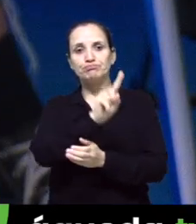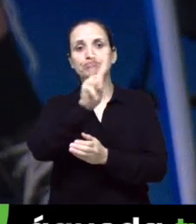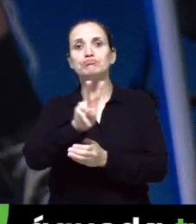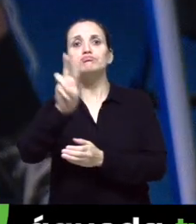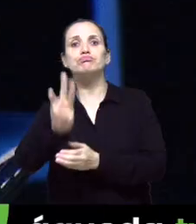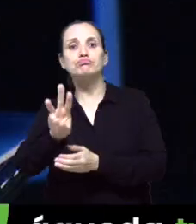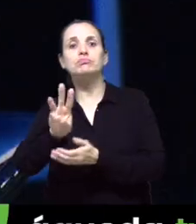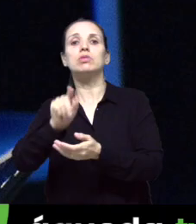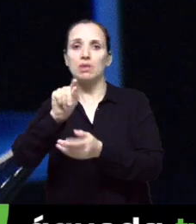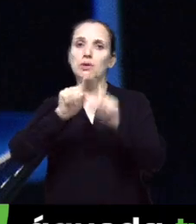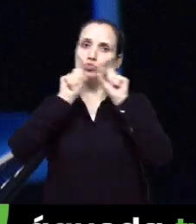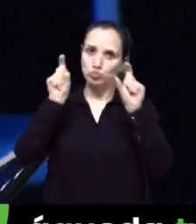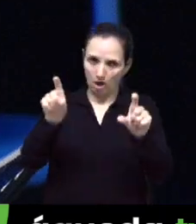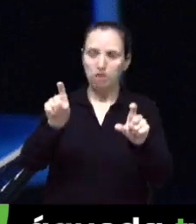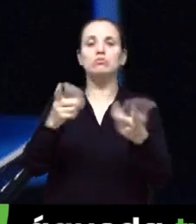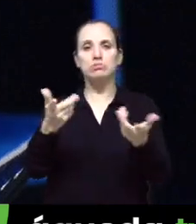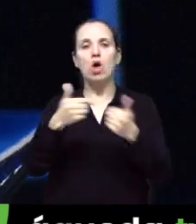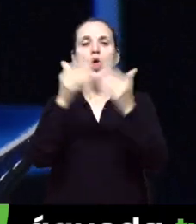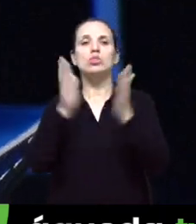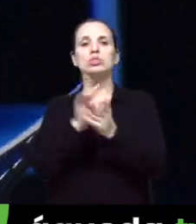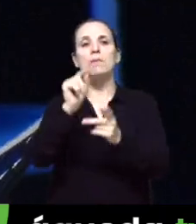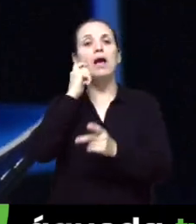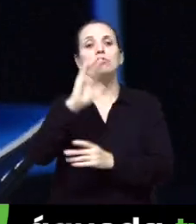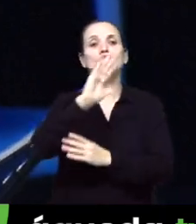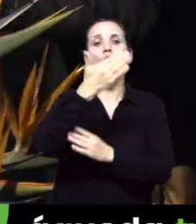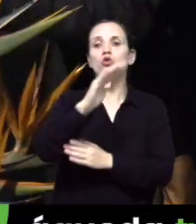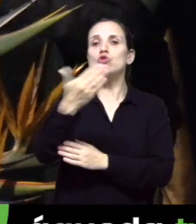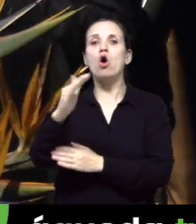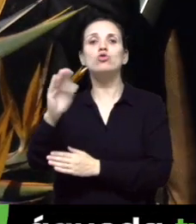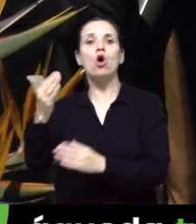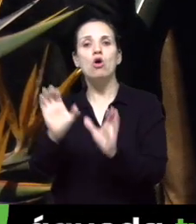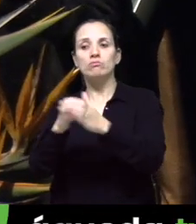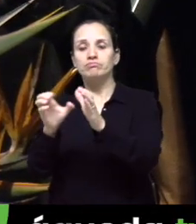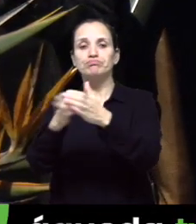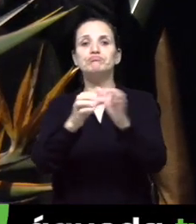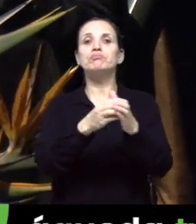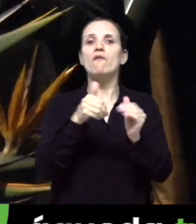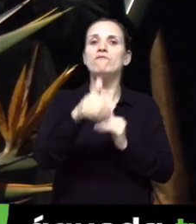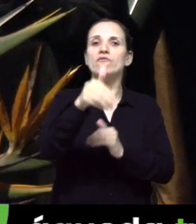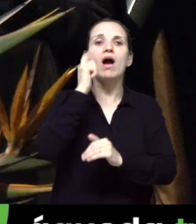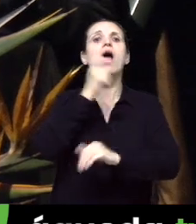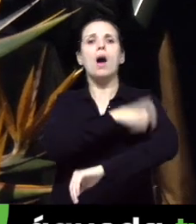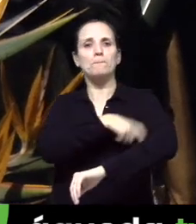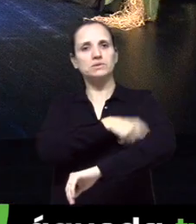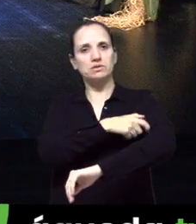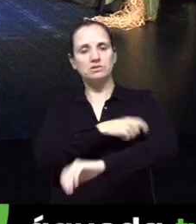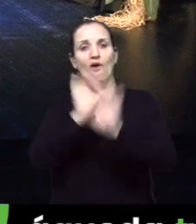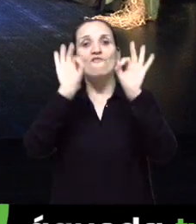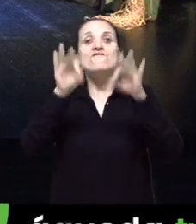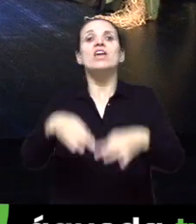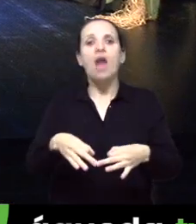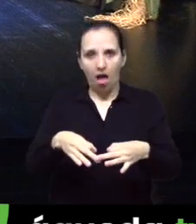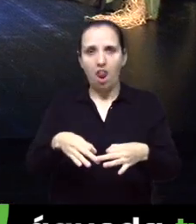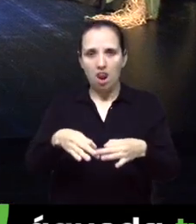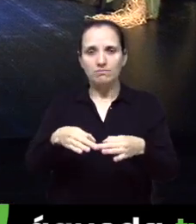segundo e terceiro ciclos e ensino secundário, sendo que o primeiro classificado de cada categoria vai representar o Concelho de Águeda na